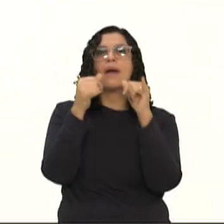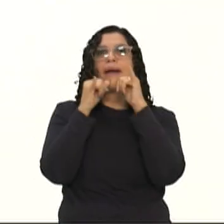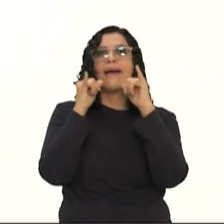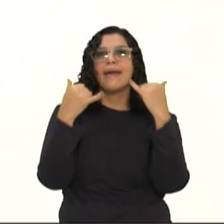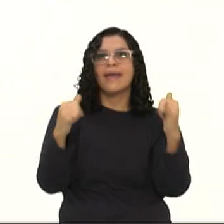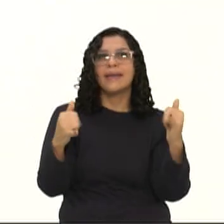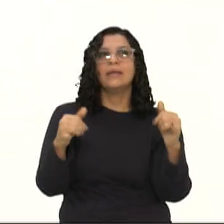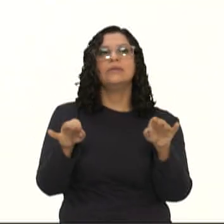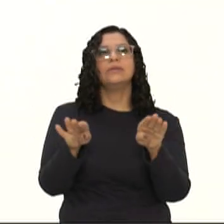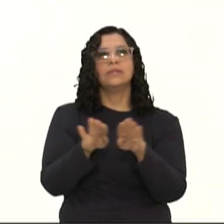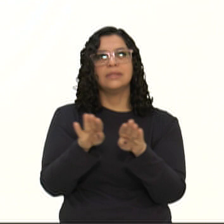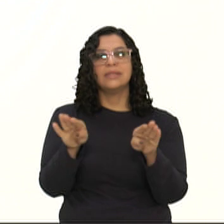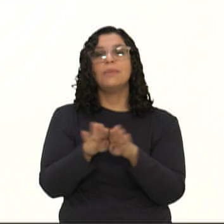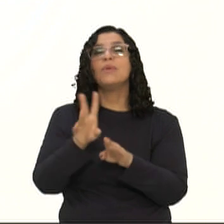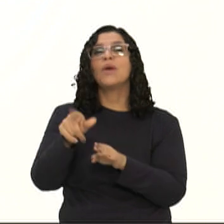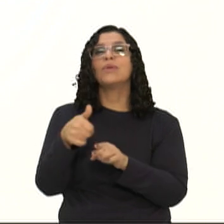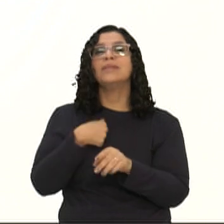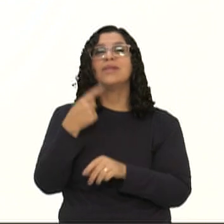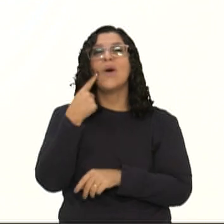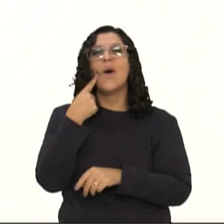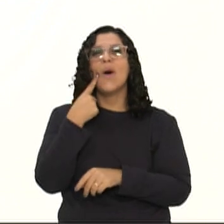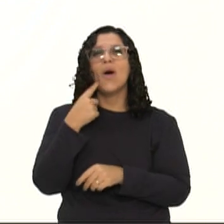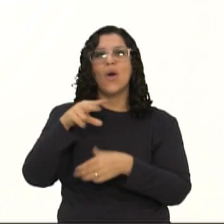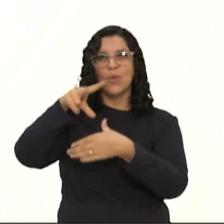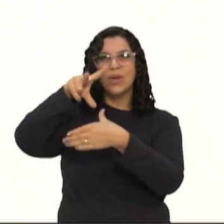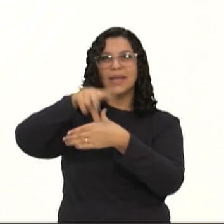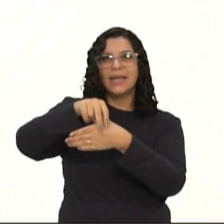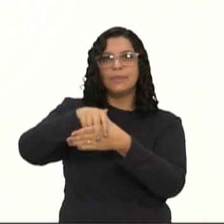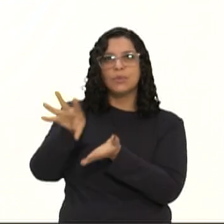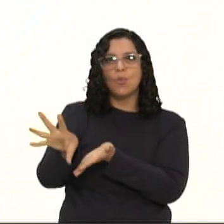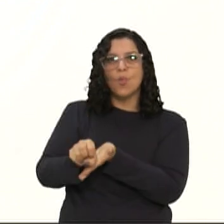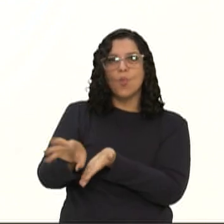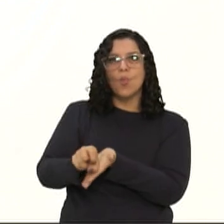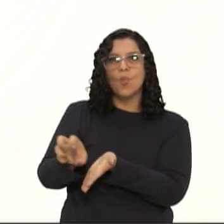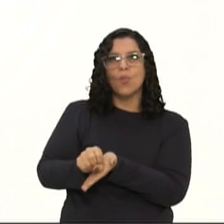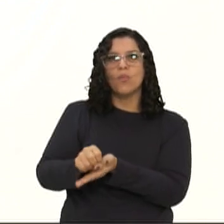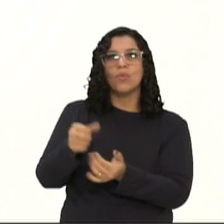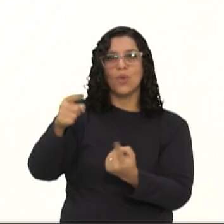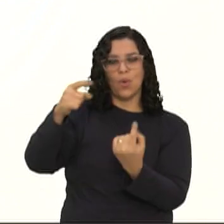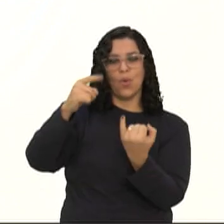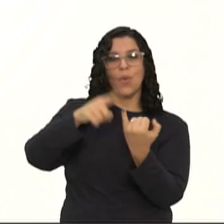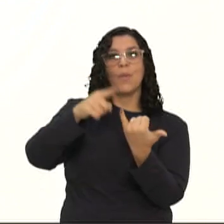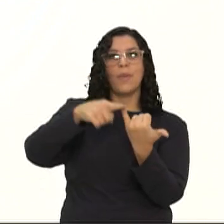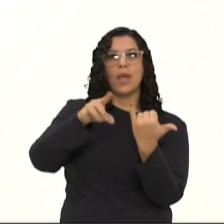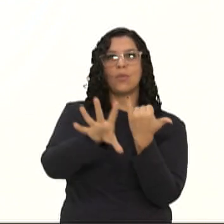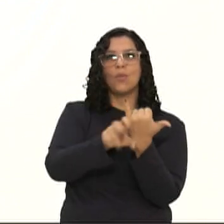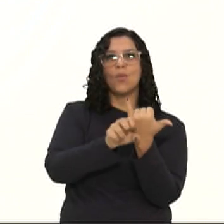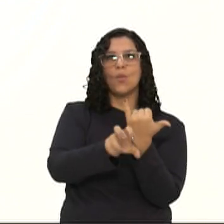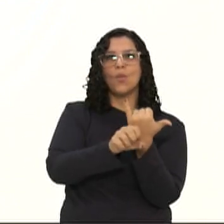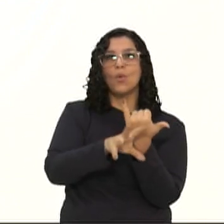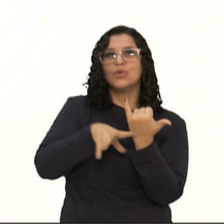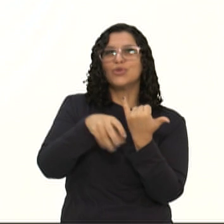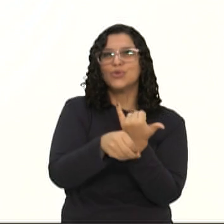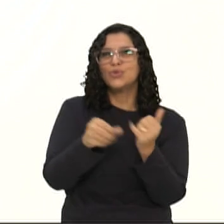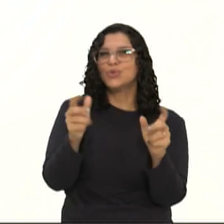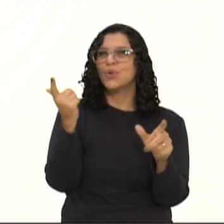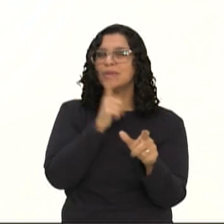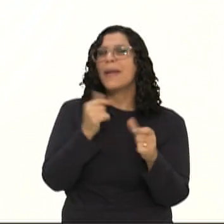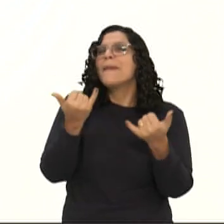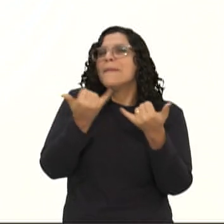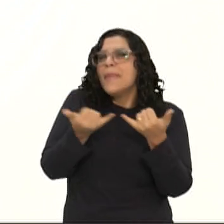gerou também o magnetismo aqui no prego, no caso, né? No prego. E aqui veja que os clipes, né, estão